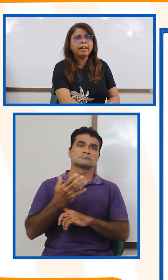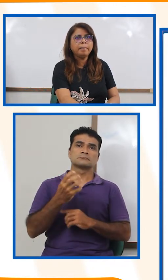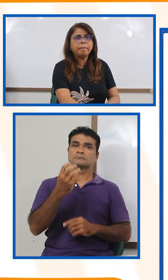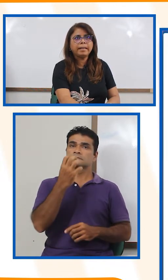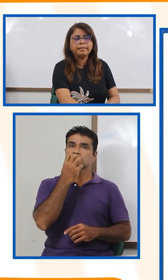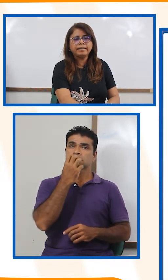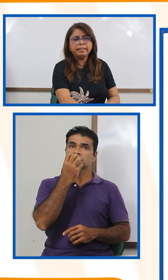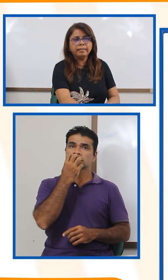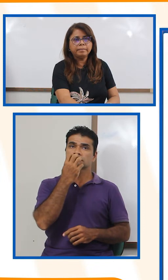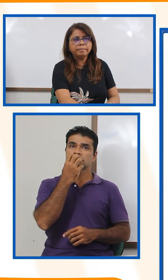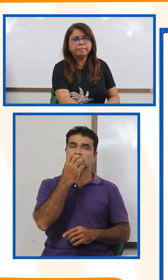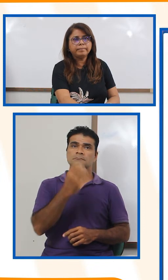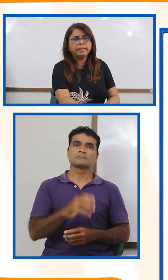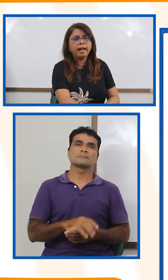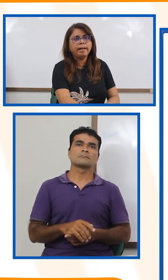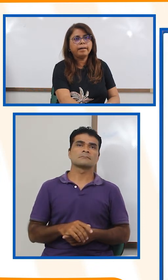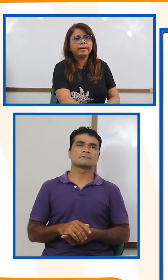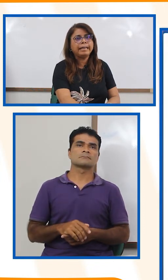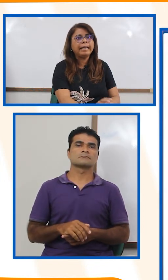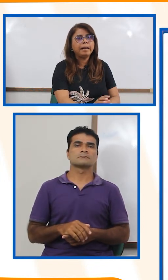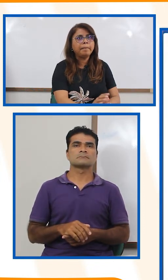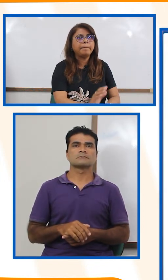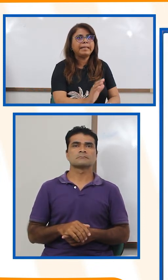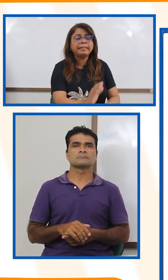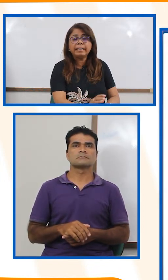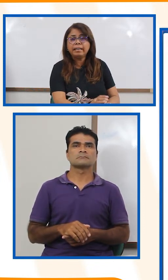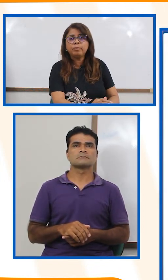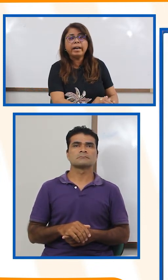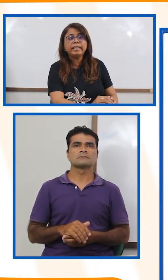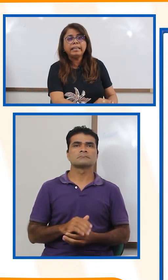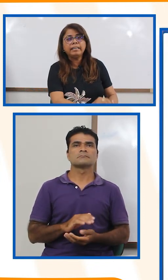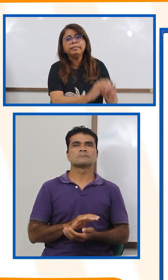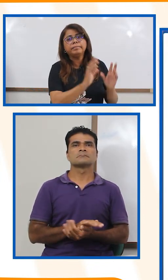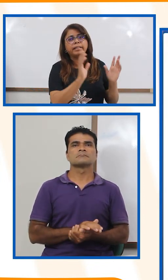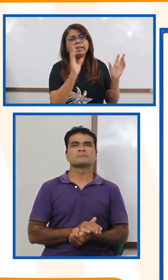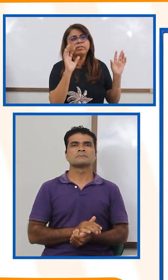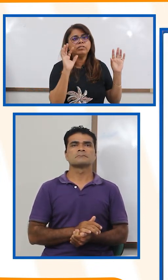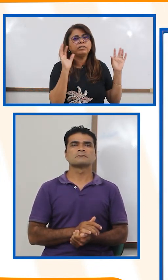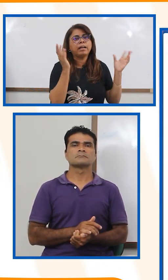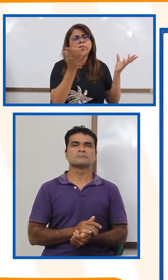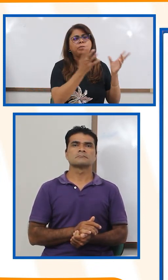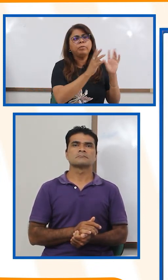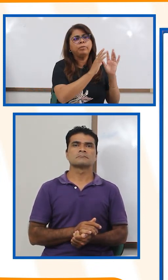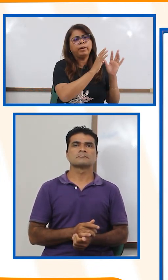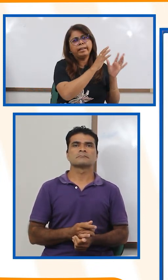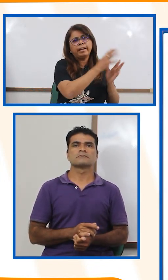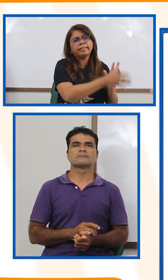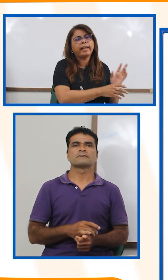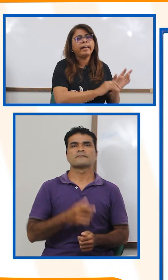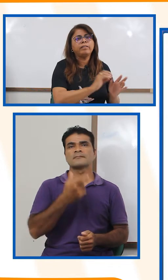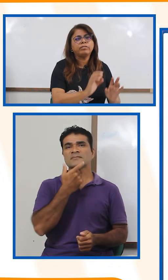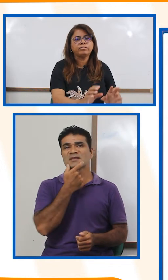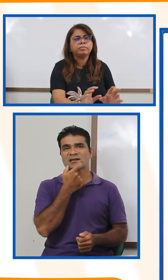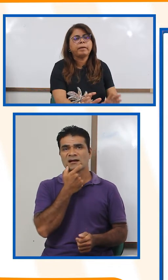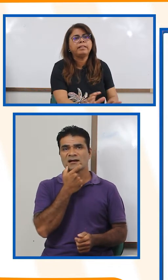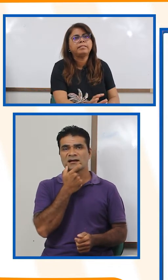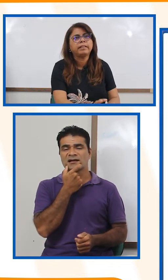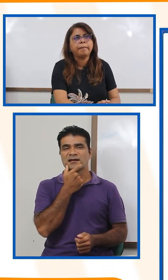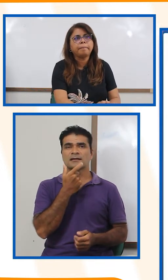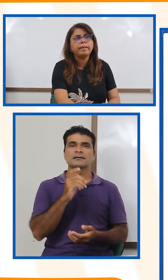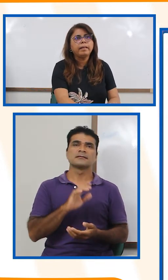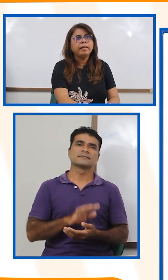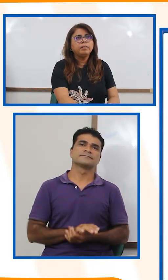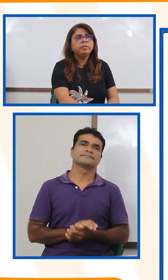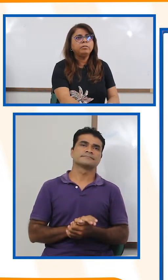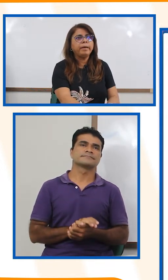na Grã-Bretanha, tá? Grã-Bretanha é uma ilha, né? Onde está a Inglaterra e outros países